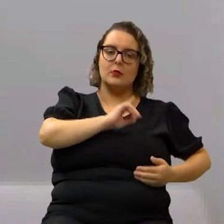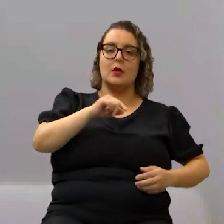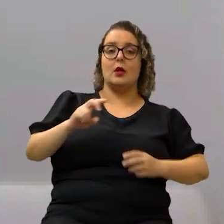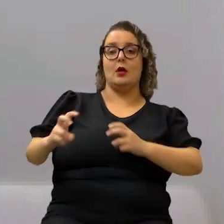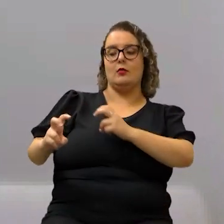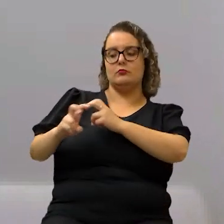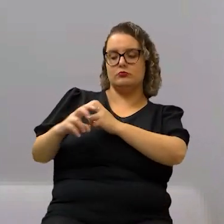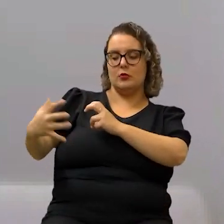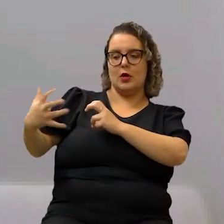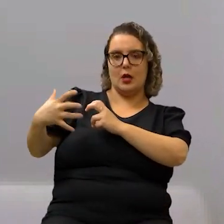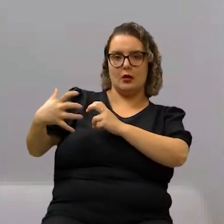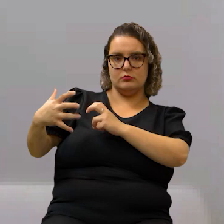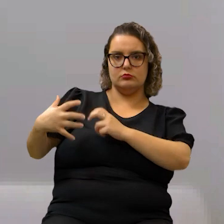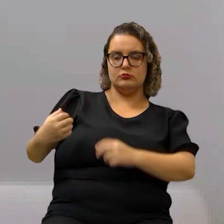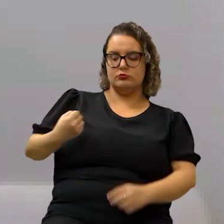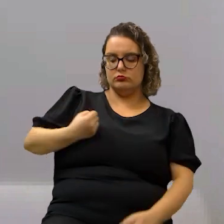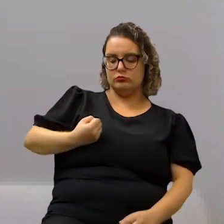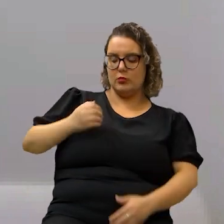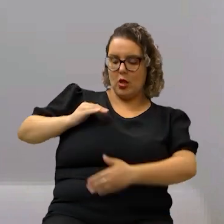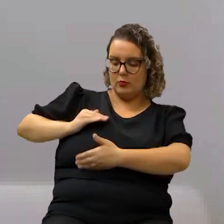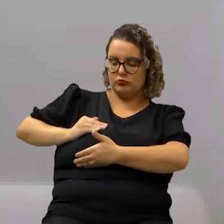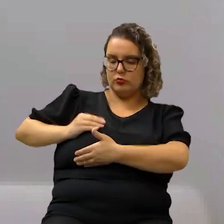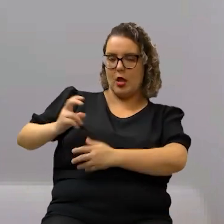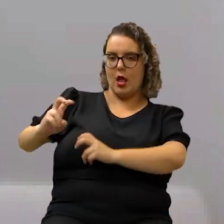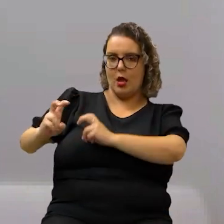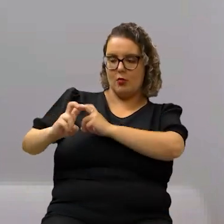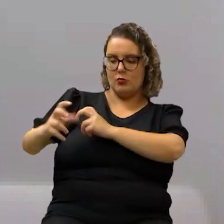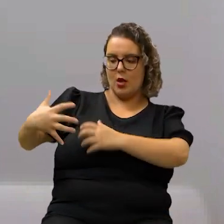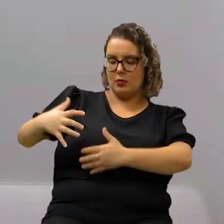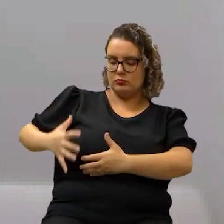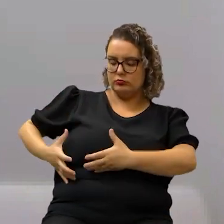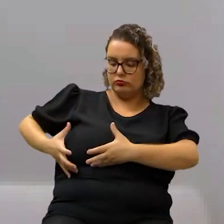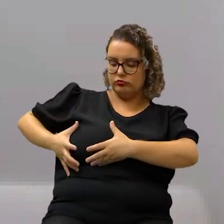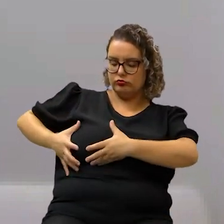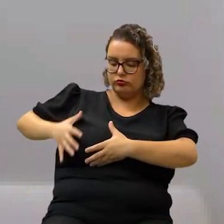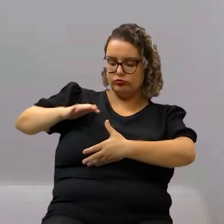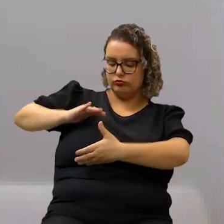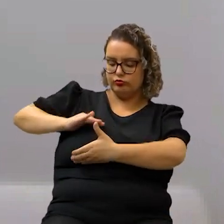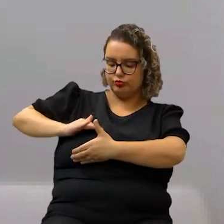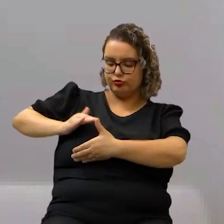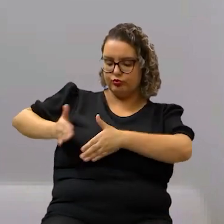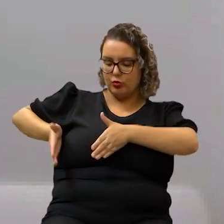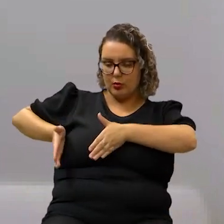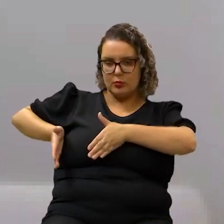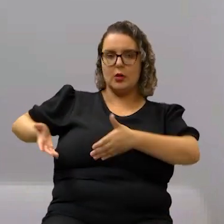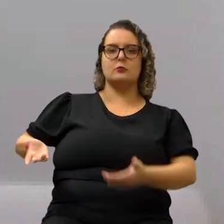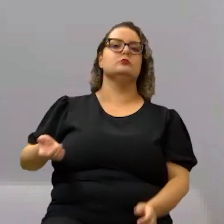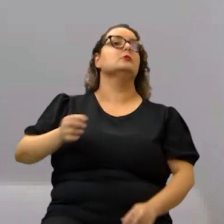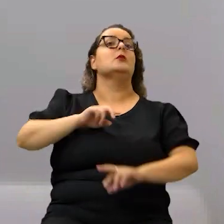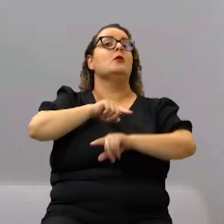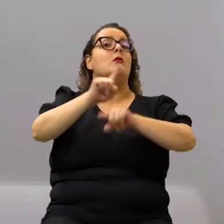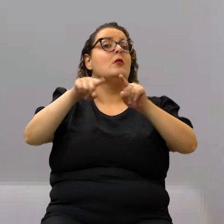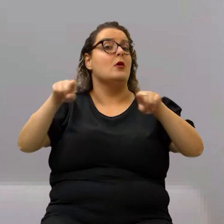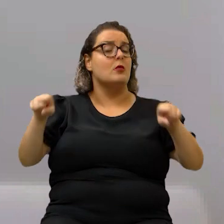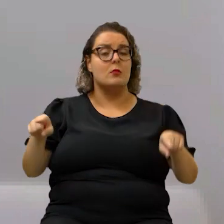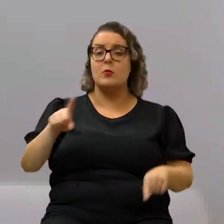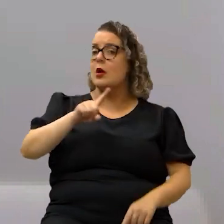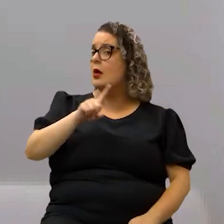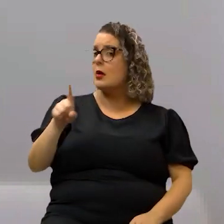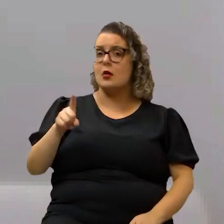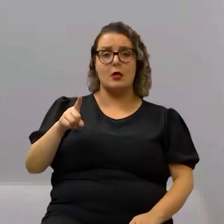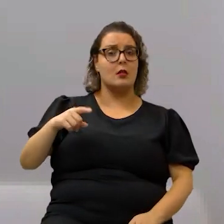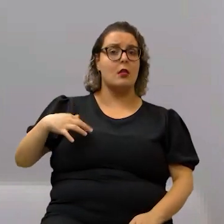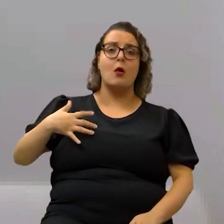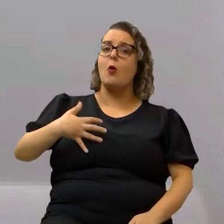é o raio-x da mama. Então, a partir desse raio-x, a gente consegue enxergar muitas alterações que